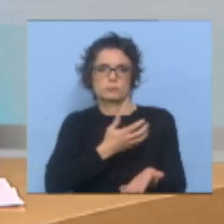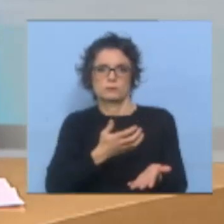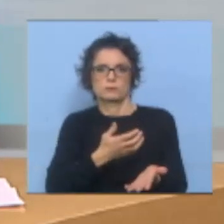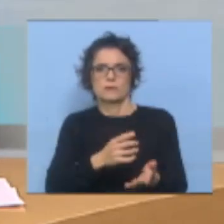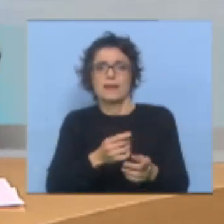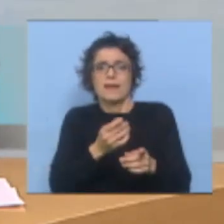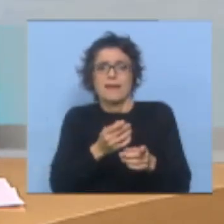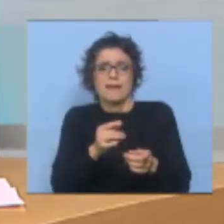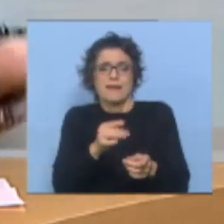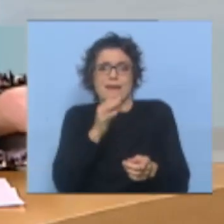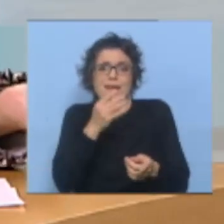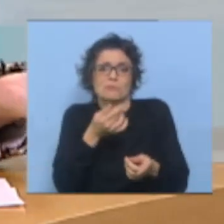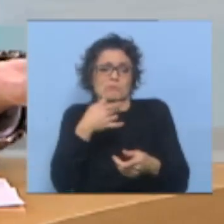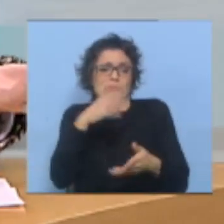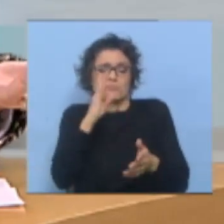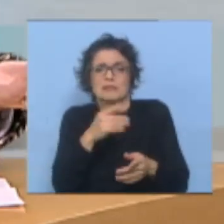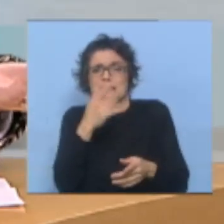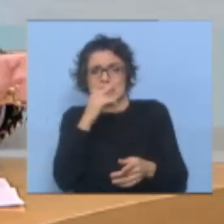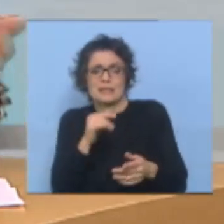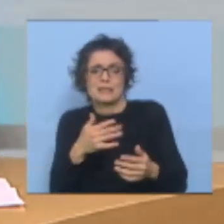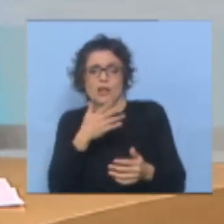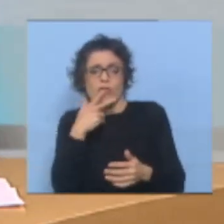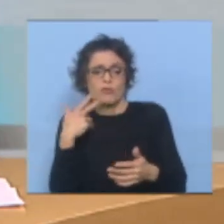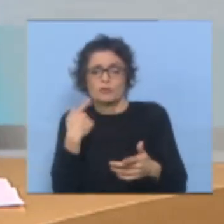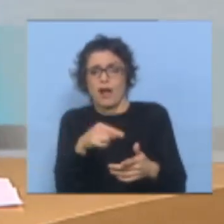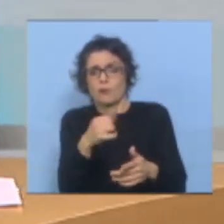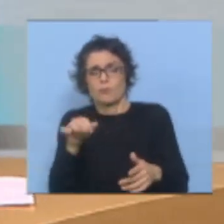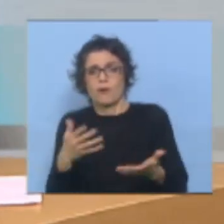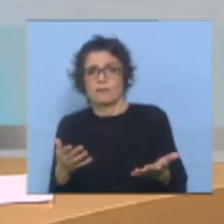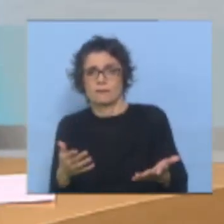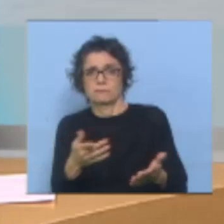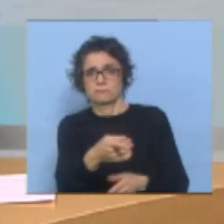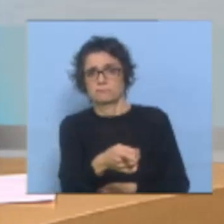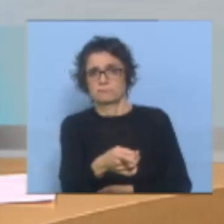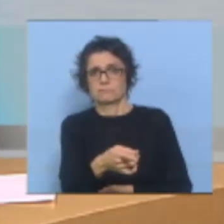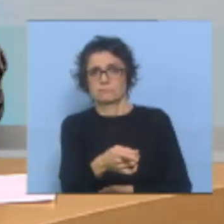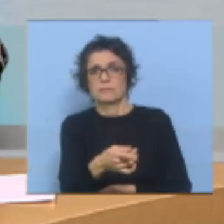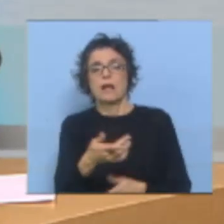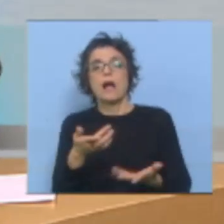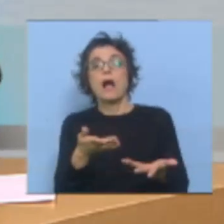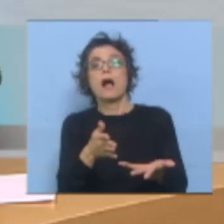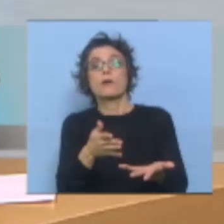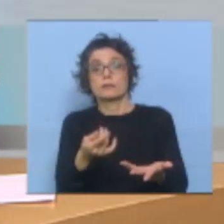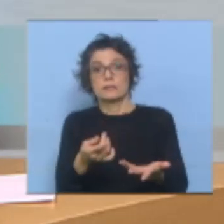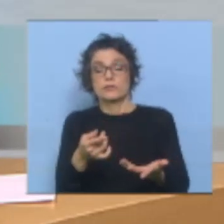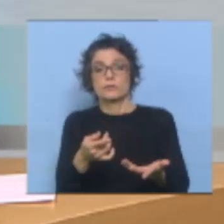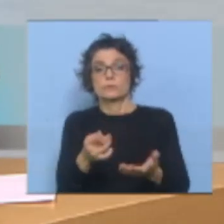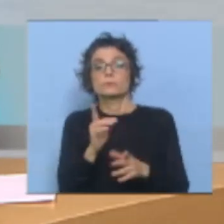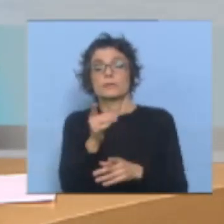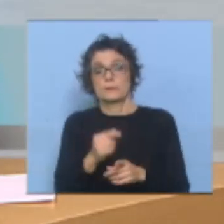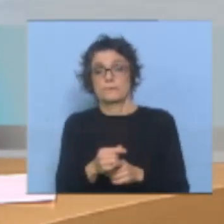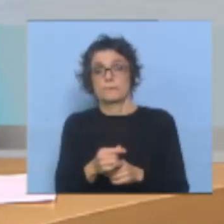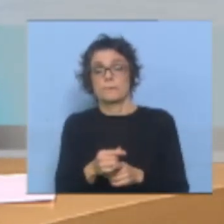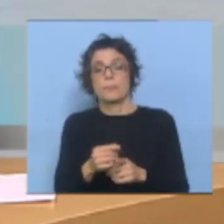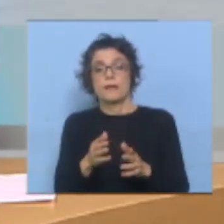abrigo de ter talento ou não ter talento para jogar, e agora está ao abrigo de ser rico ou não ser rico para pagar estar na escola, não é?